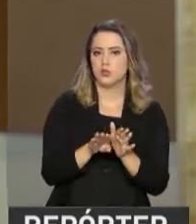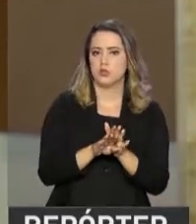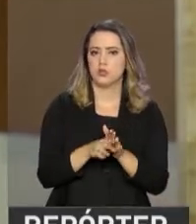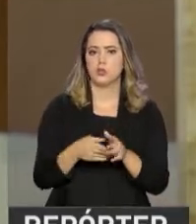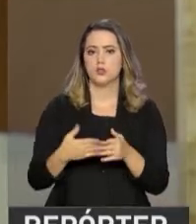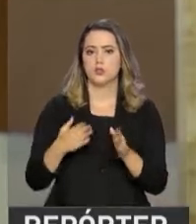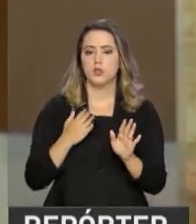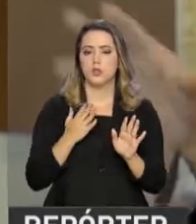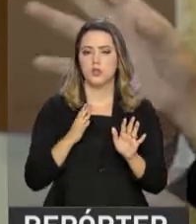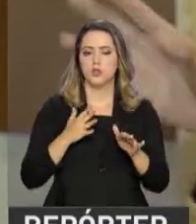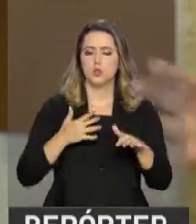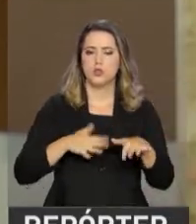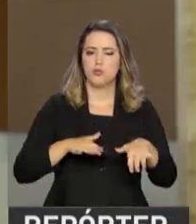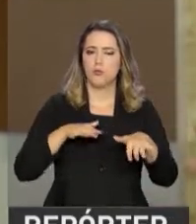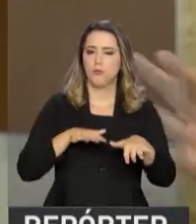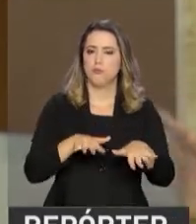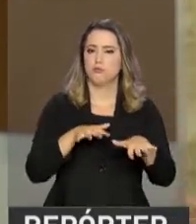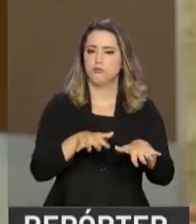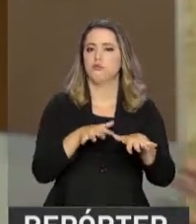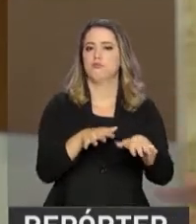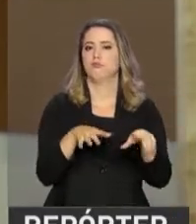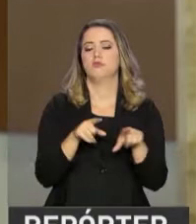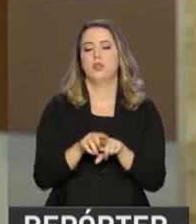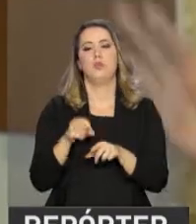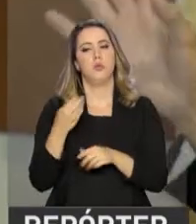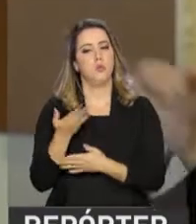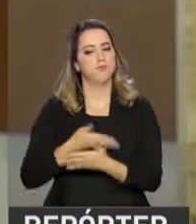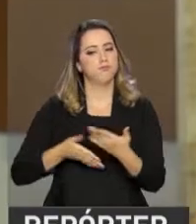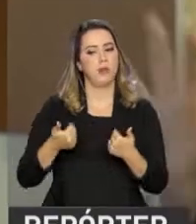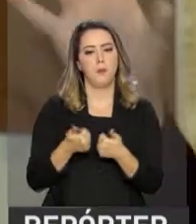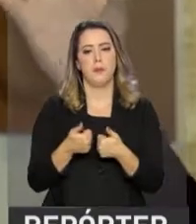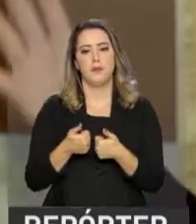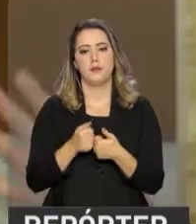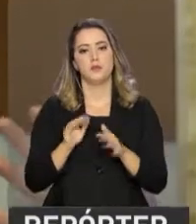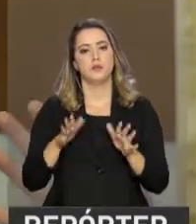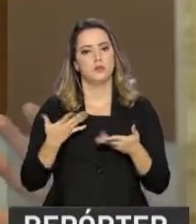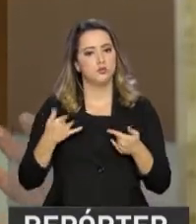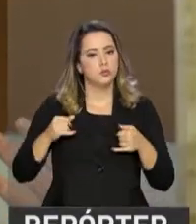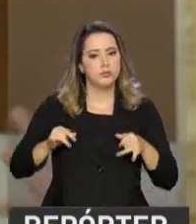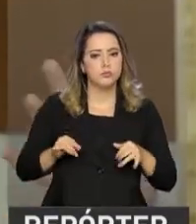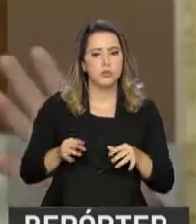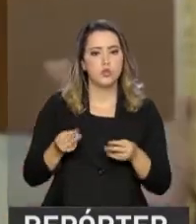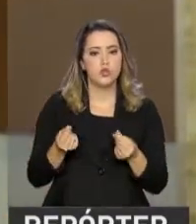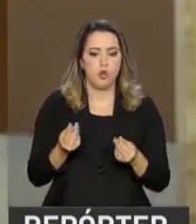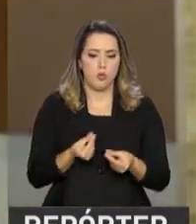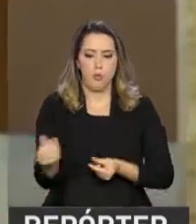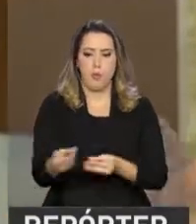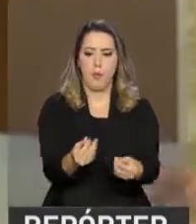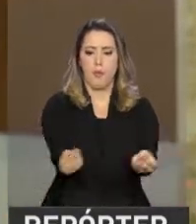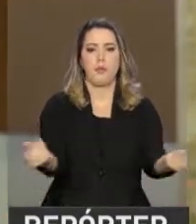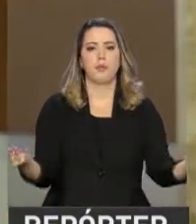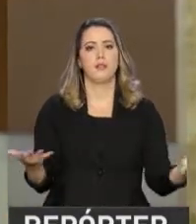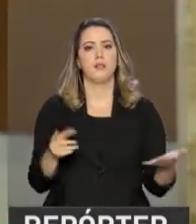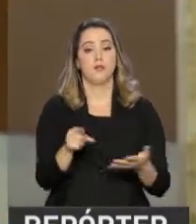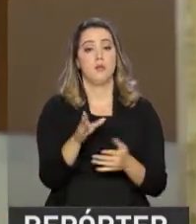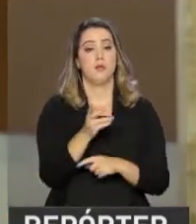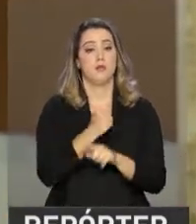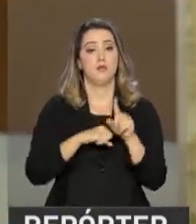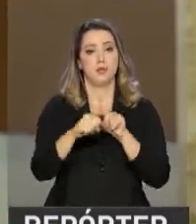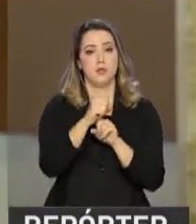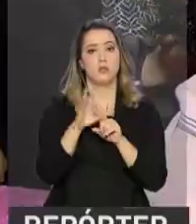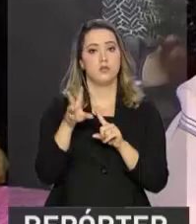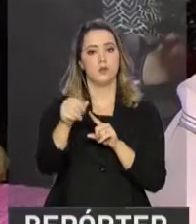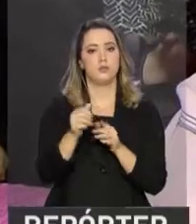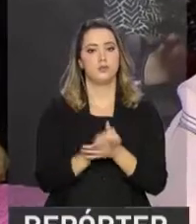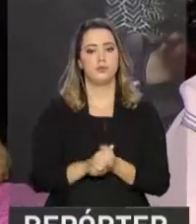ali das outras atividades correlatas, enfim, irriga a economia como um todo, chegando realmente